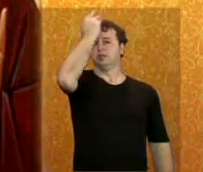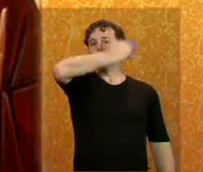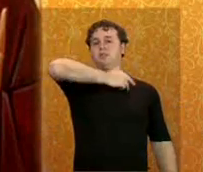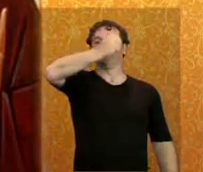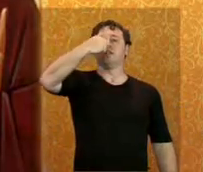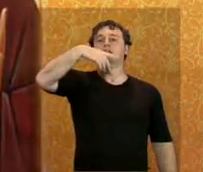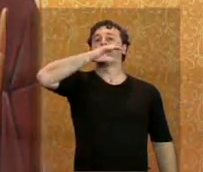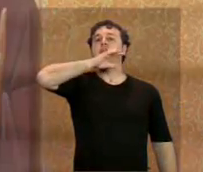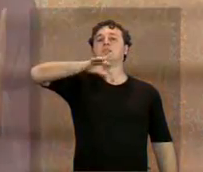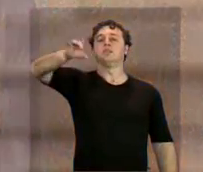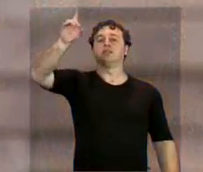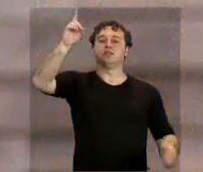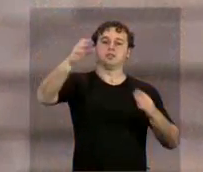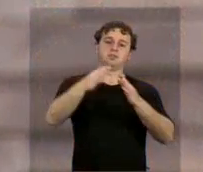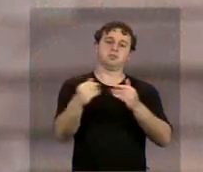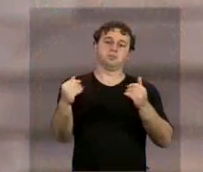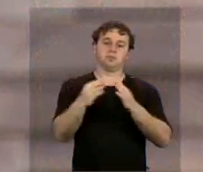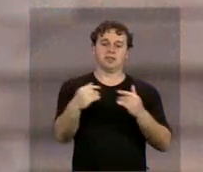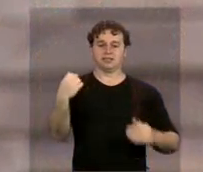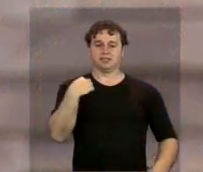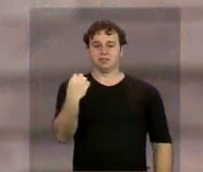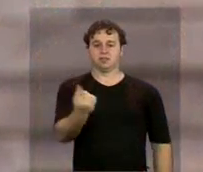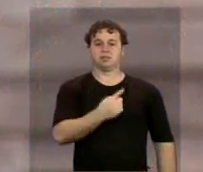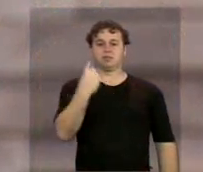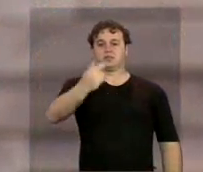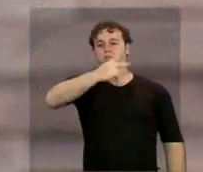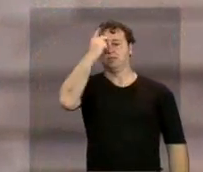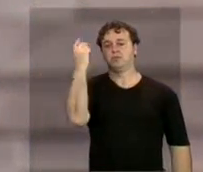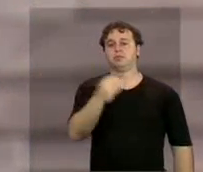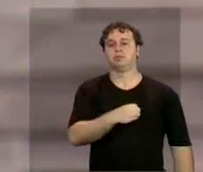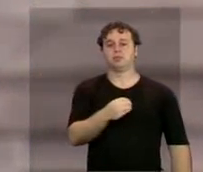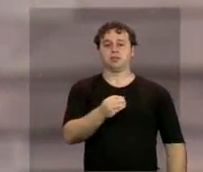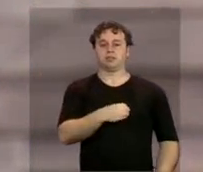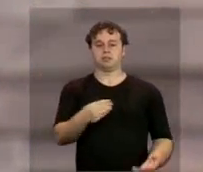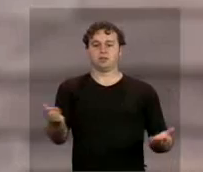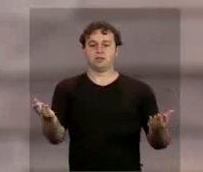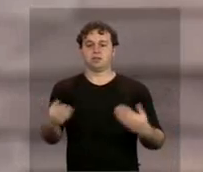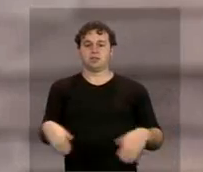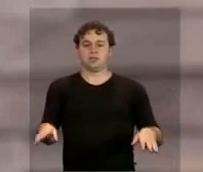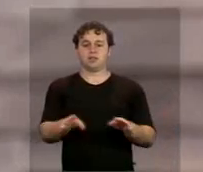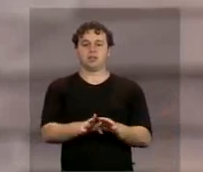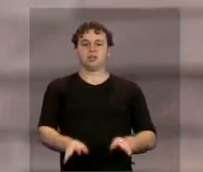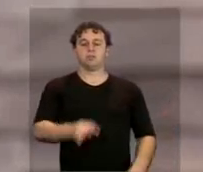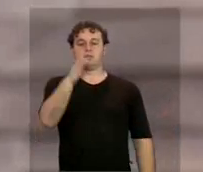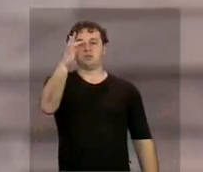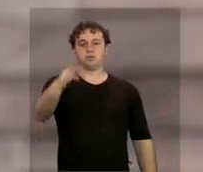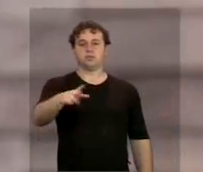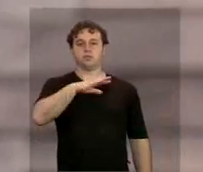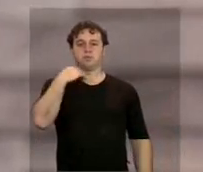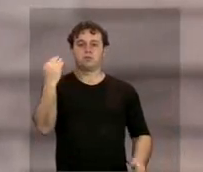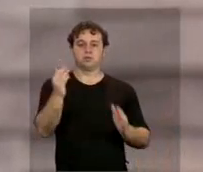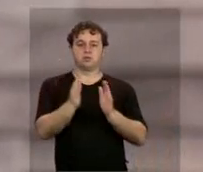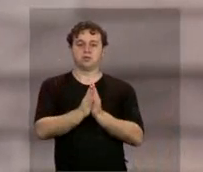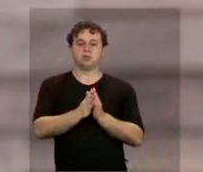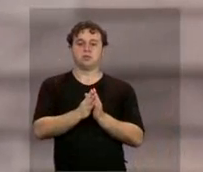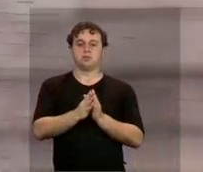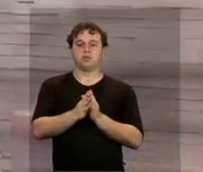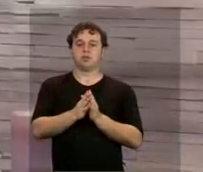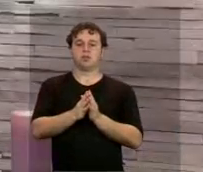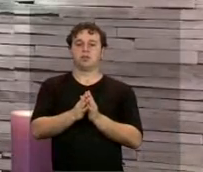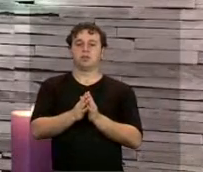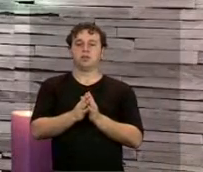ventre, Jesus. Santa Maria, Mãe de Deus, rogai por nós, pecadores, agora e na hora de nossa morte.